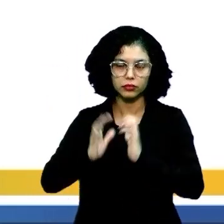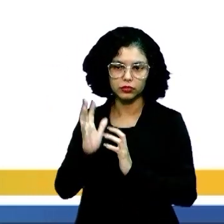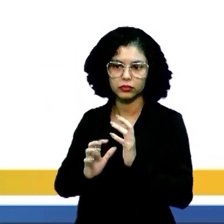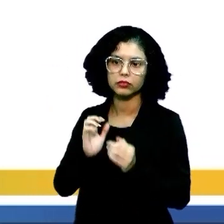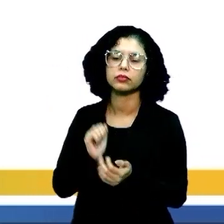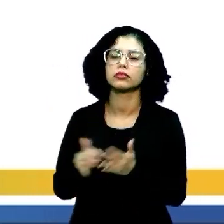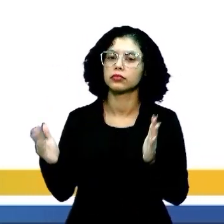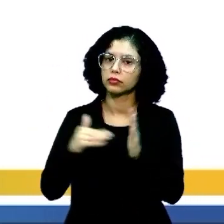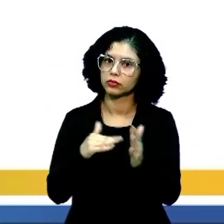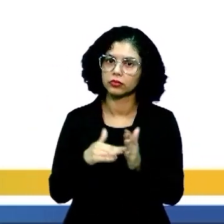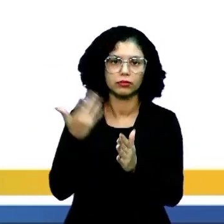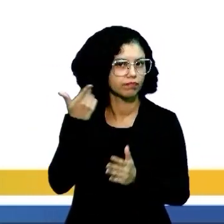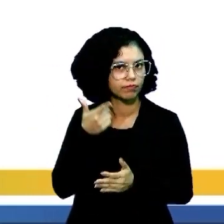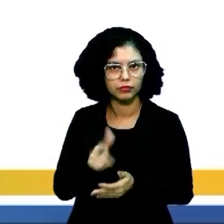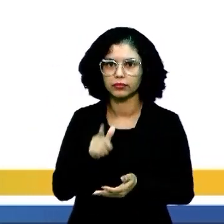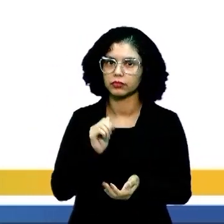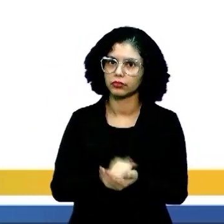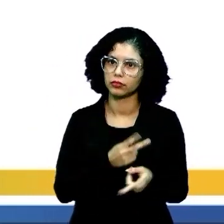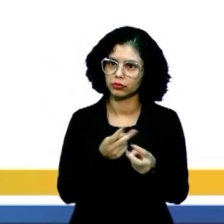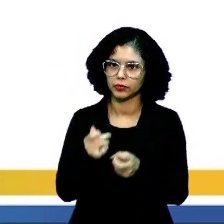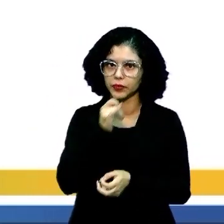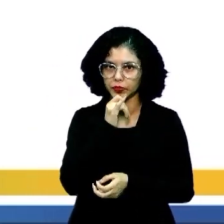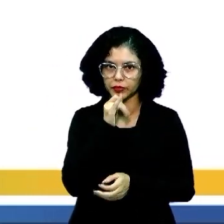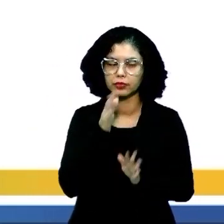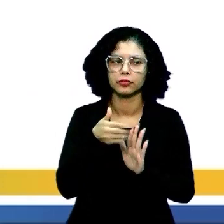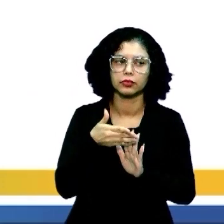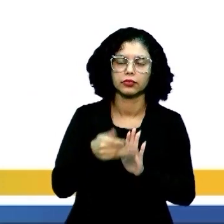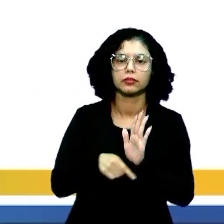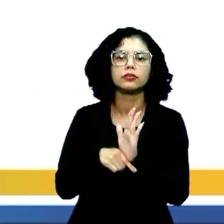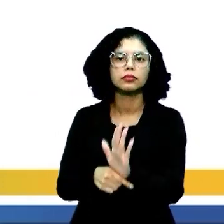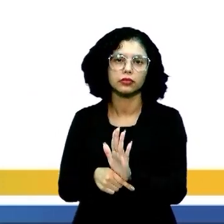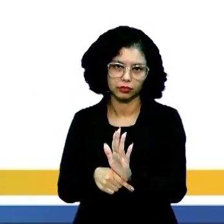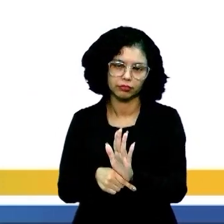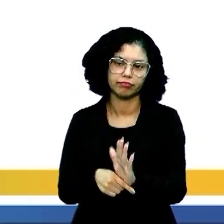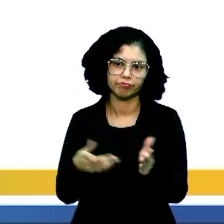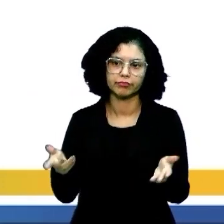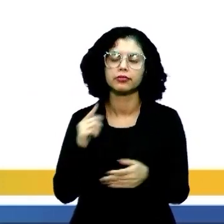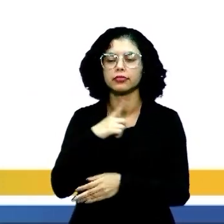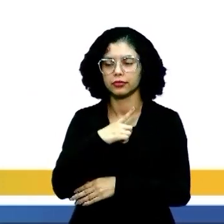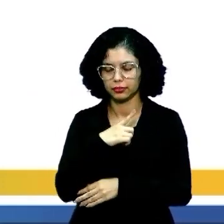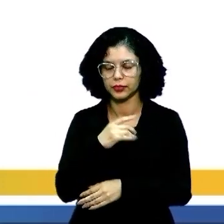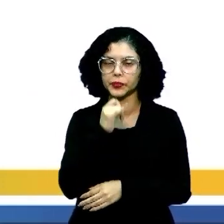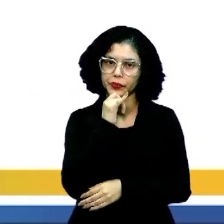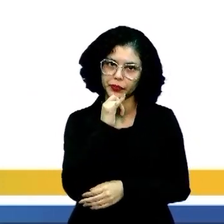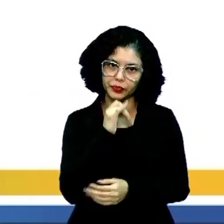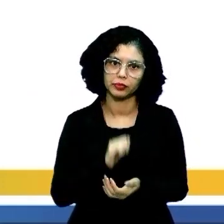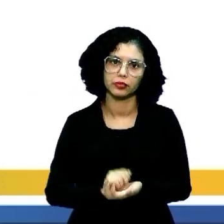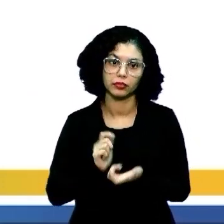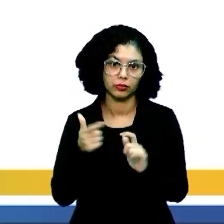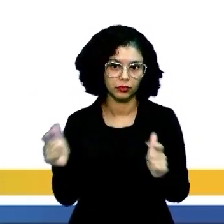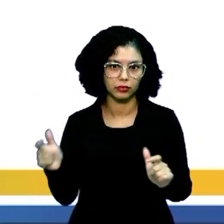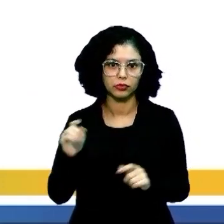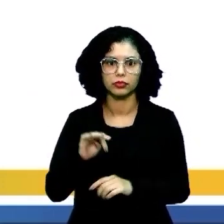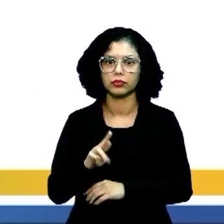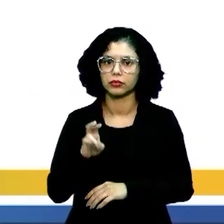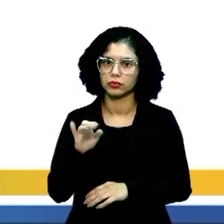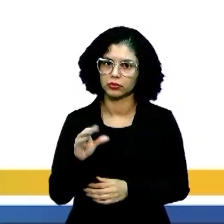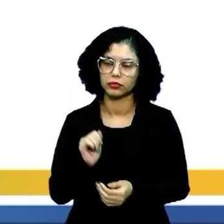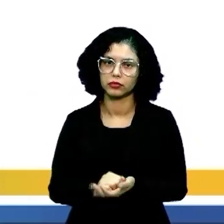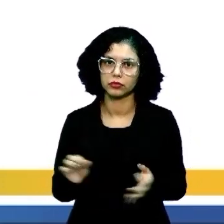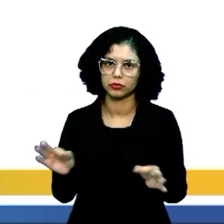Então, até hoje não se conseguiu, por exemplo, provar e constatar que ali havia, por exemplo, um arsenal bélico de